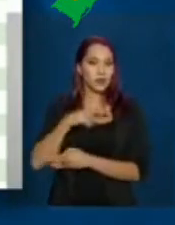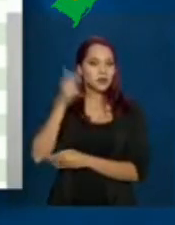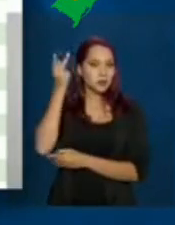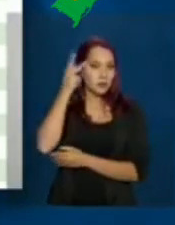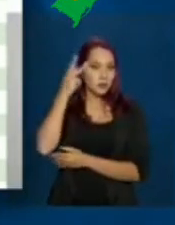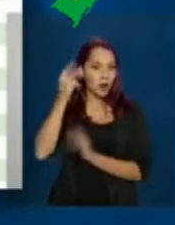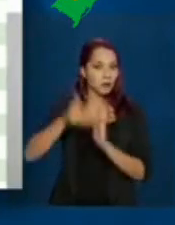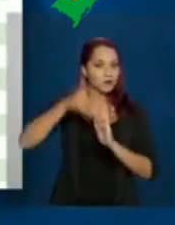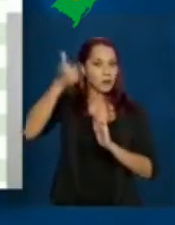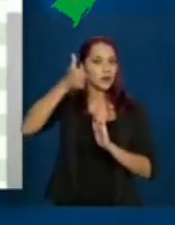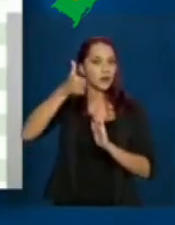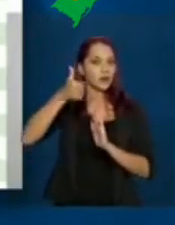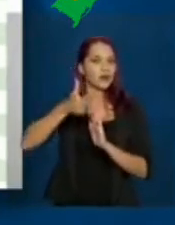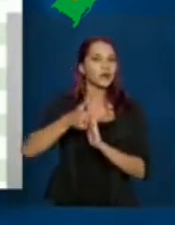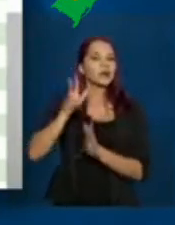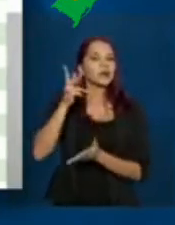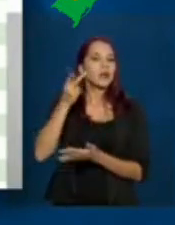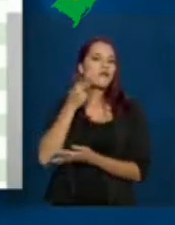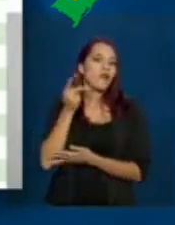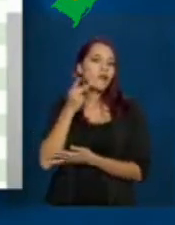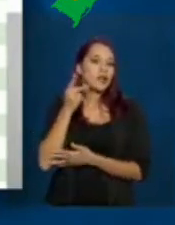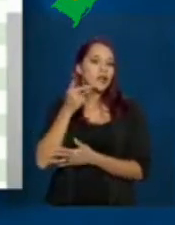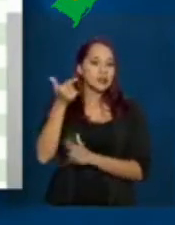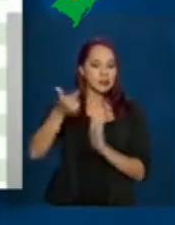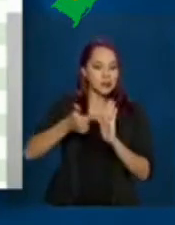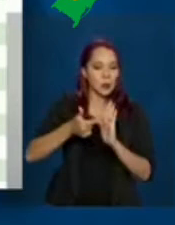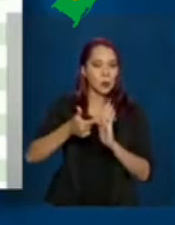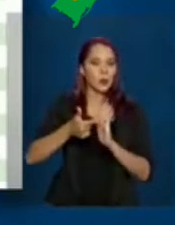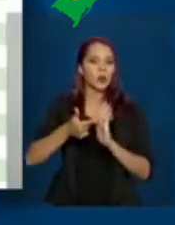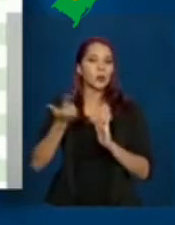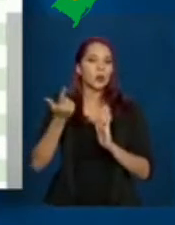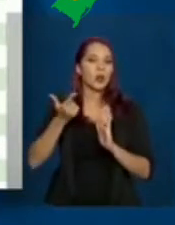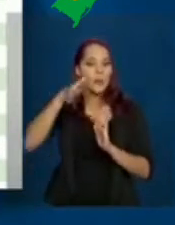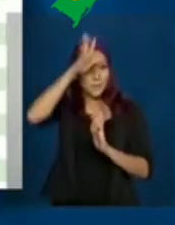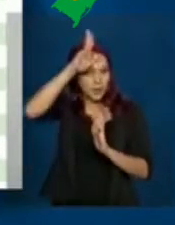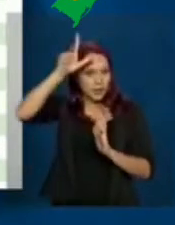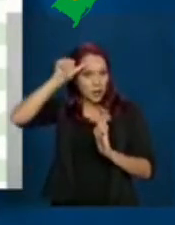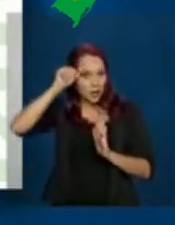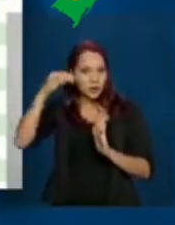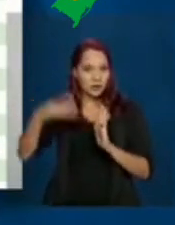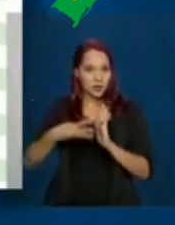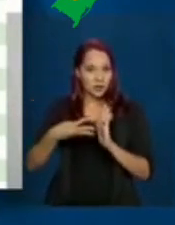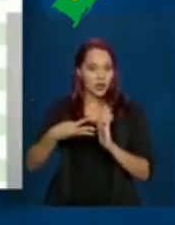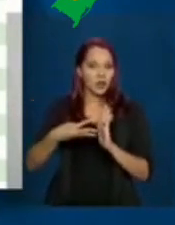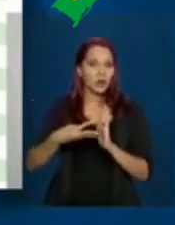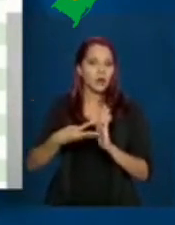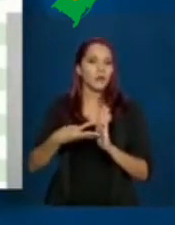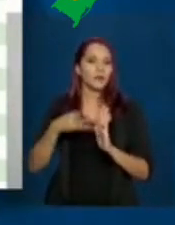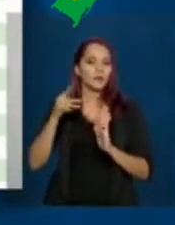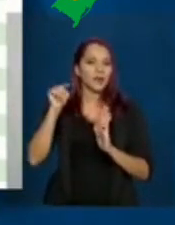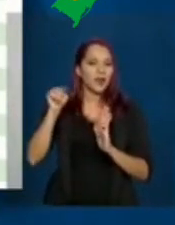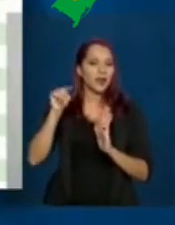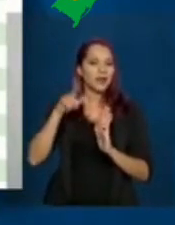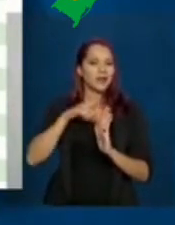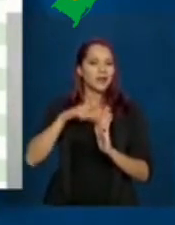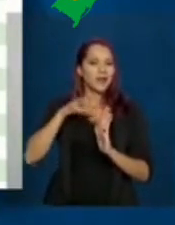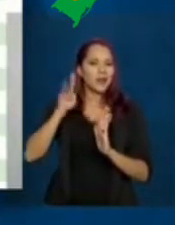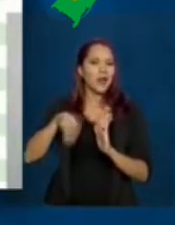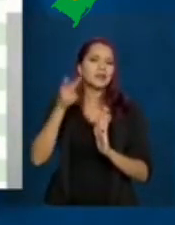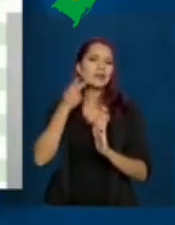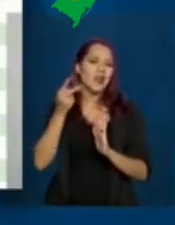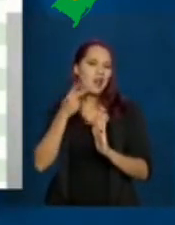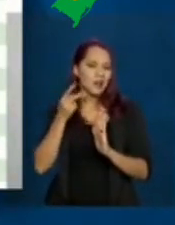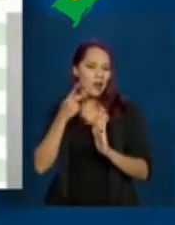Paulo em primeiro lugar, a região de Fortaleza em segundo, Manaus em torno do Rio Negro, a região do Limoeiro, 10ª região lá do